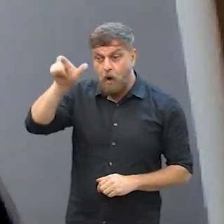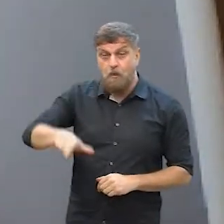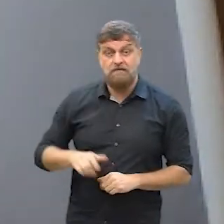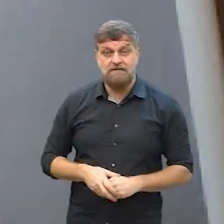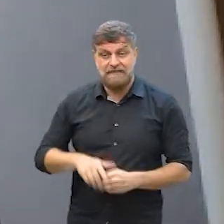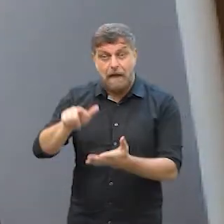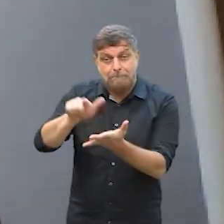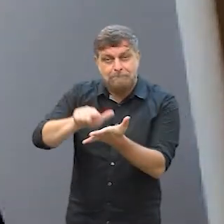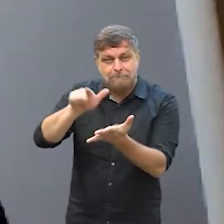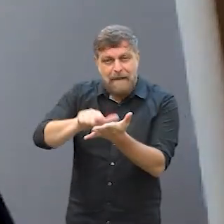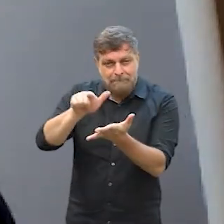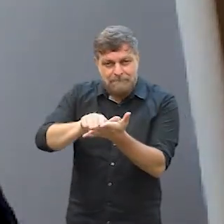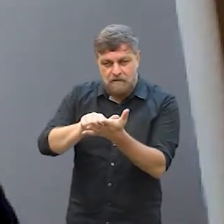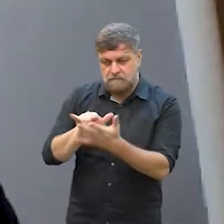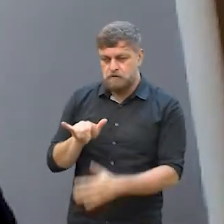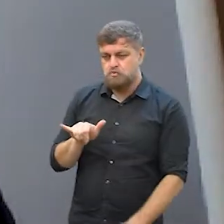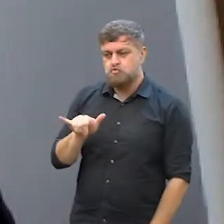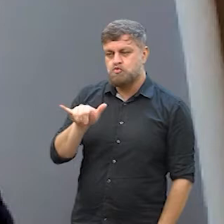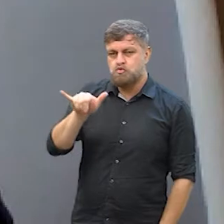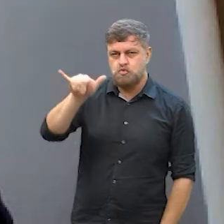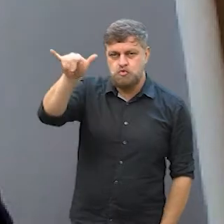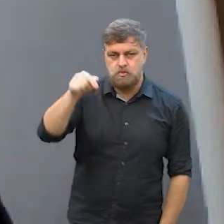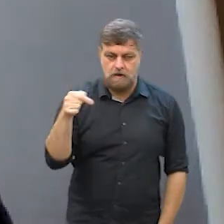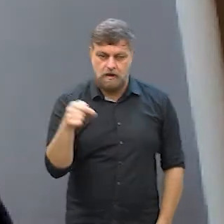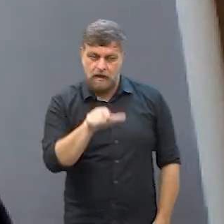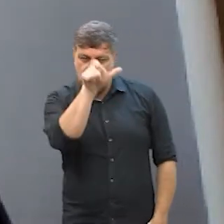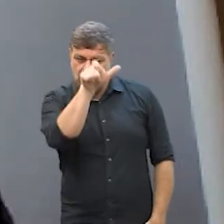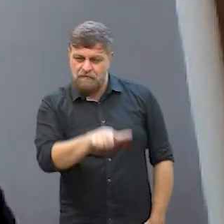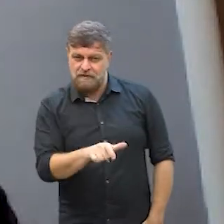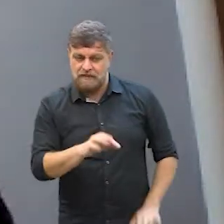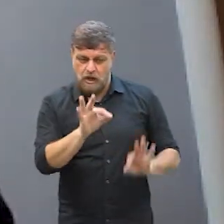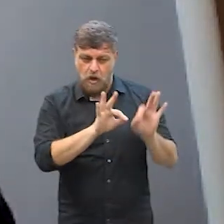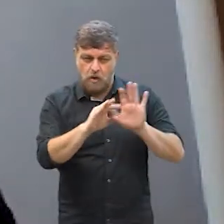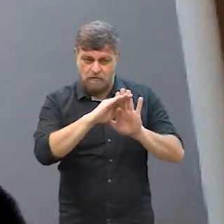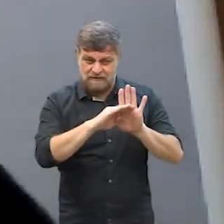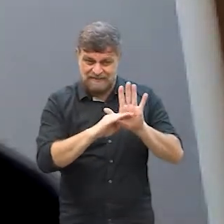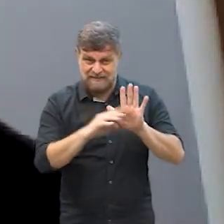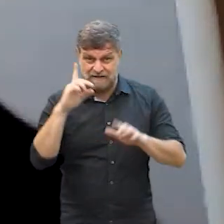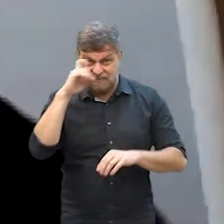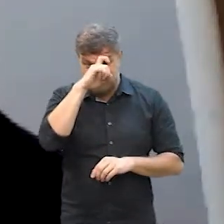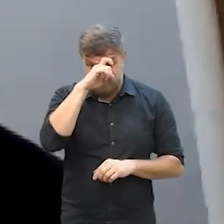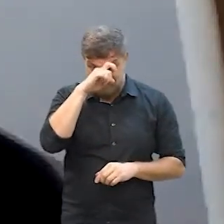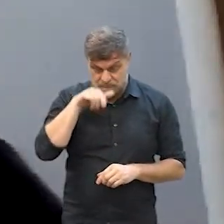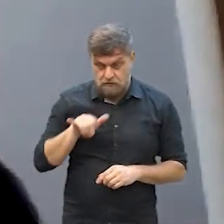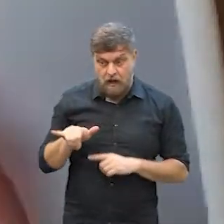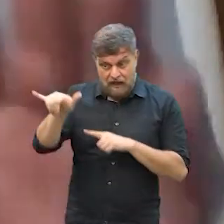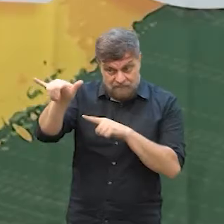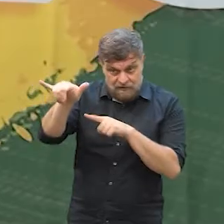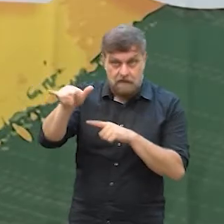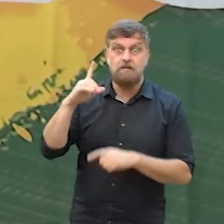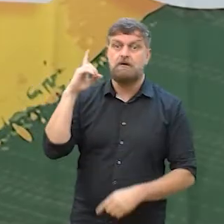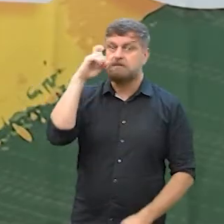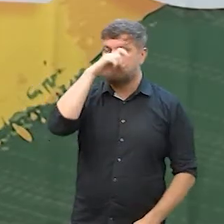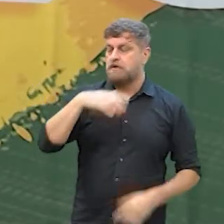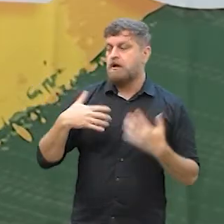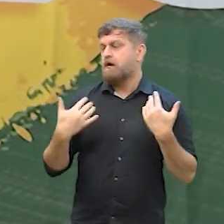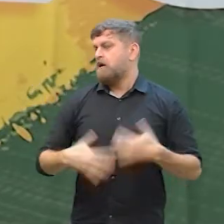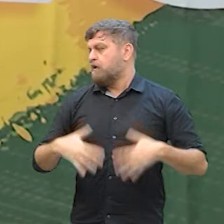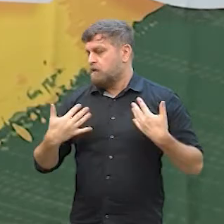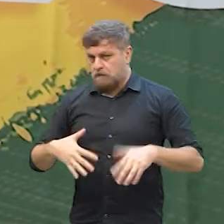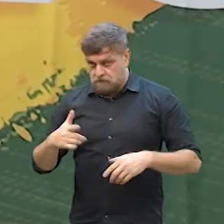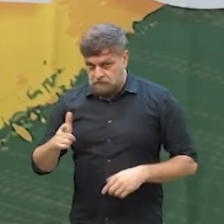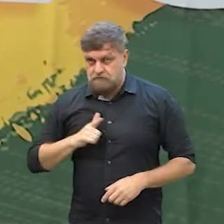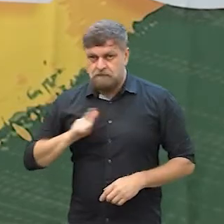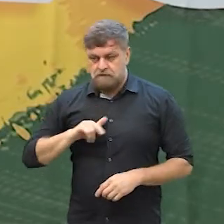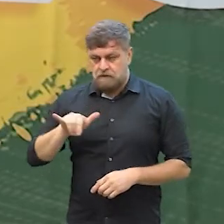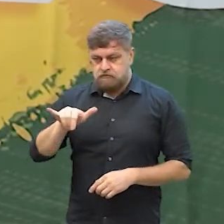aviões de papel, né? Outros vão fazer projetos um pouco mais difíceis. Não que o avião não seja difícil, é difícil pra caramba alguns aviões lá. O avião bumerangue,